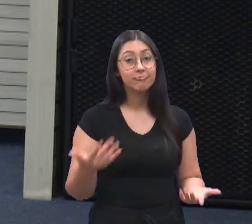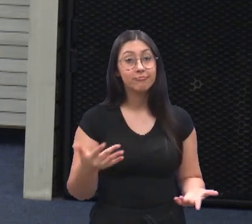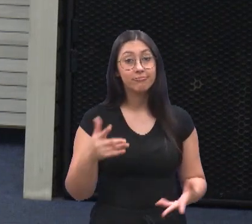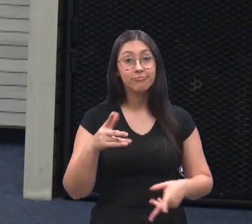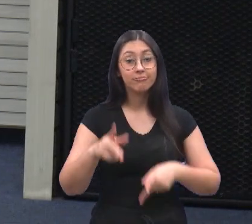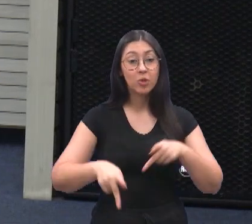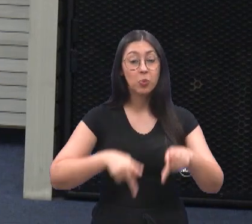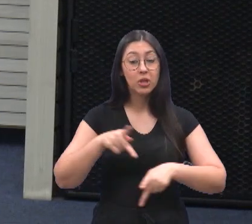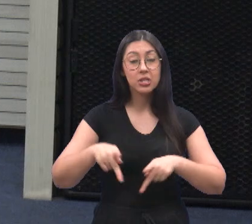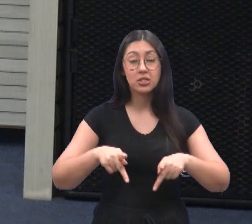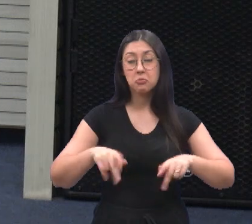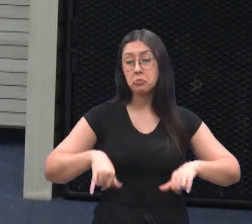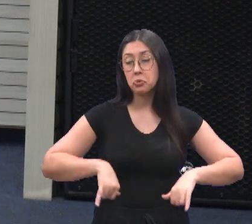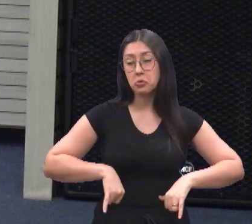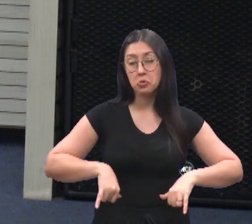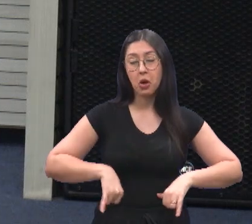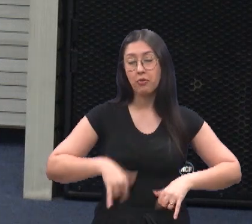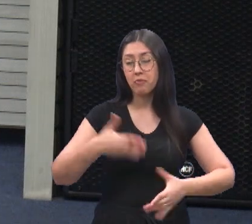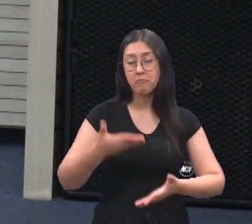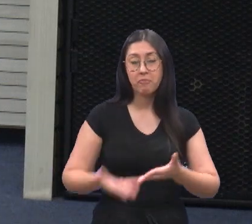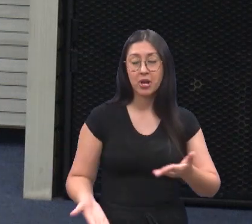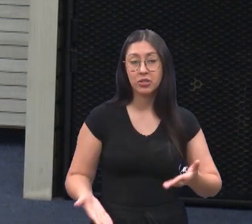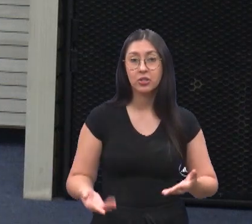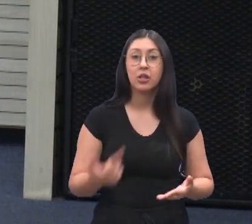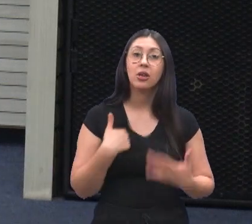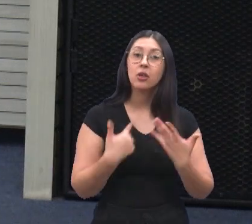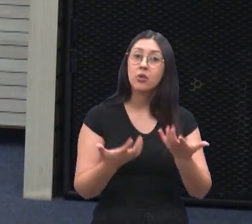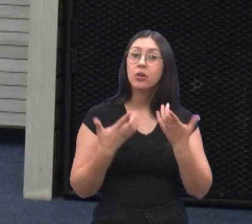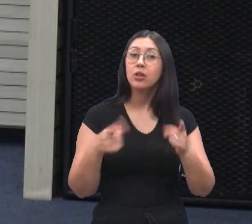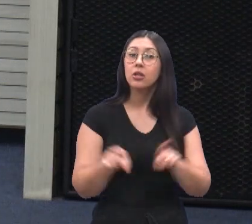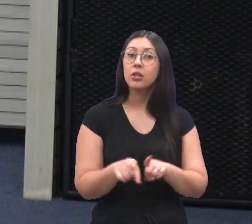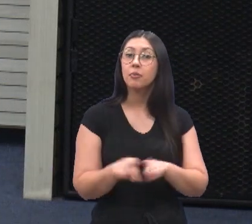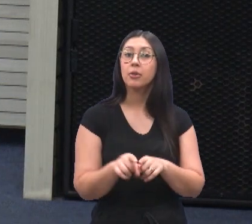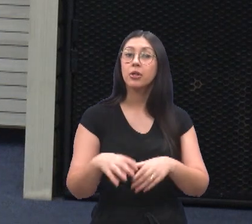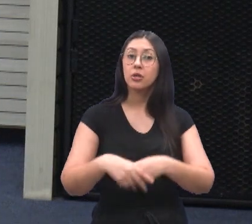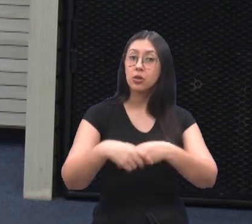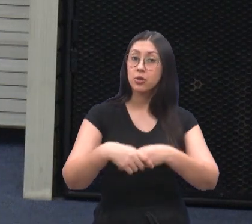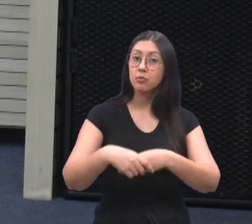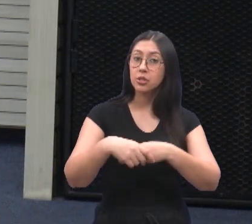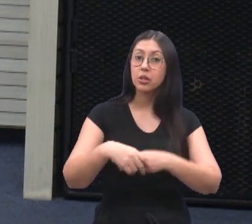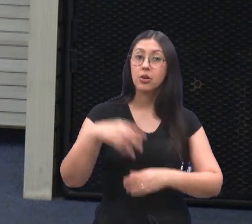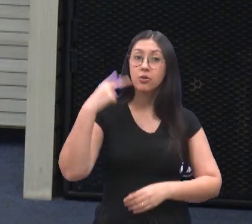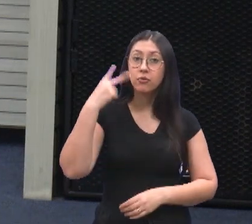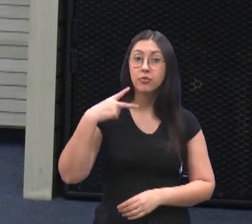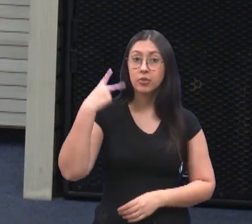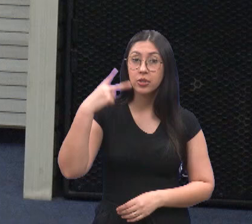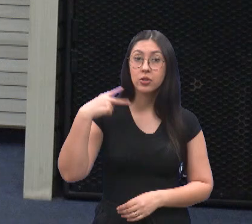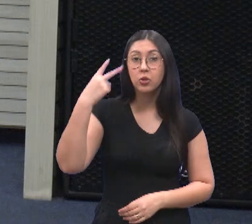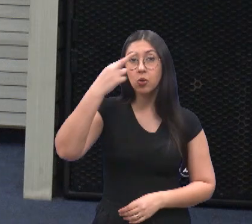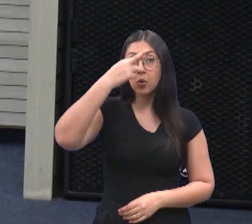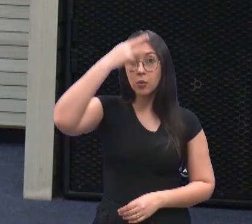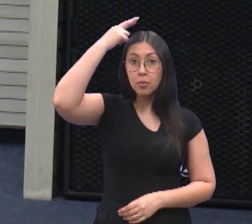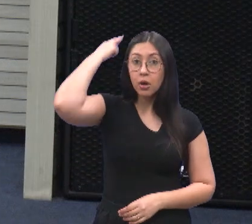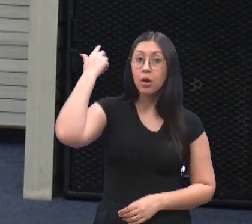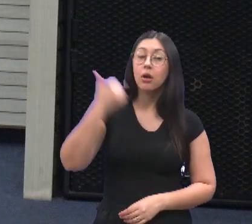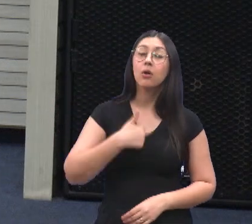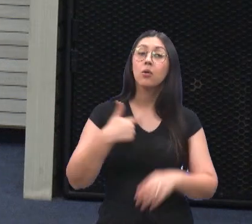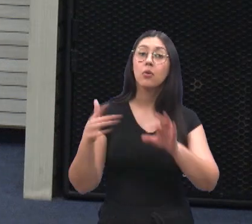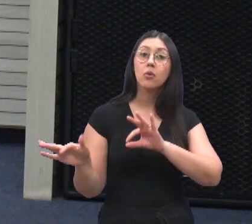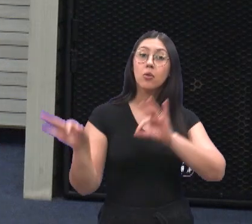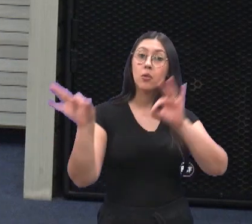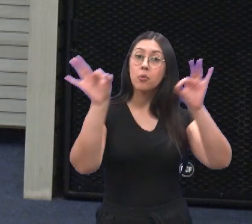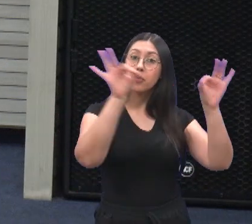causa animal. Quero, inclusive, cumprimentar o vereador Robertinho, que eu tenho acompanhado ele na